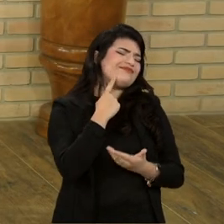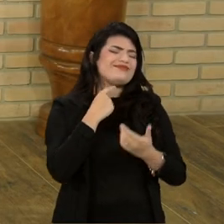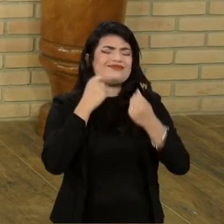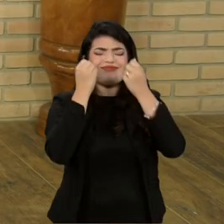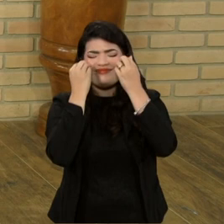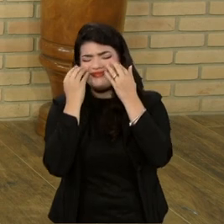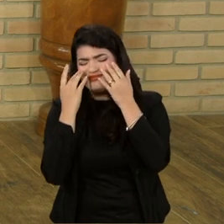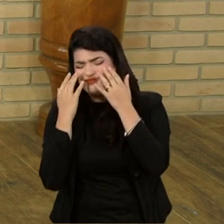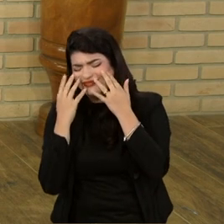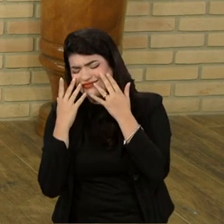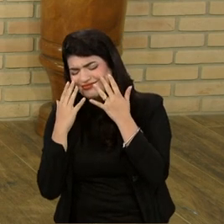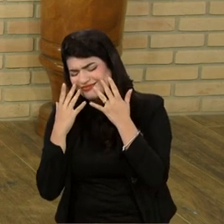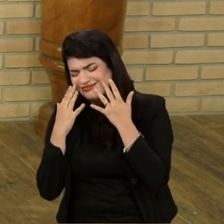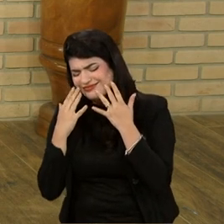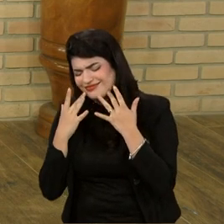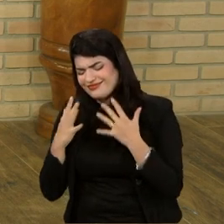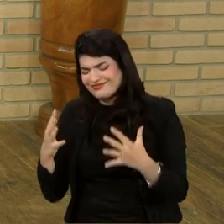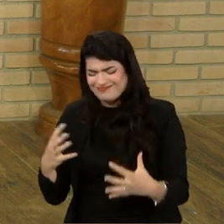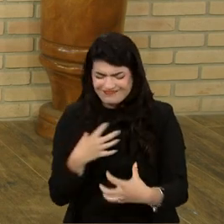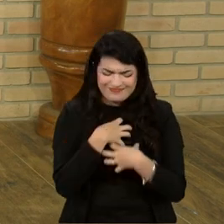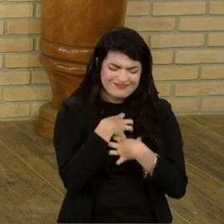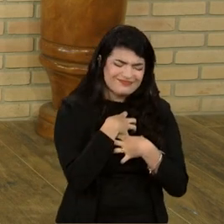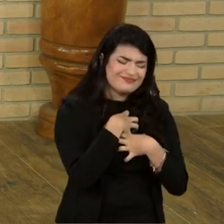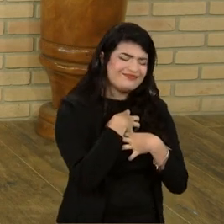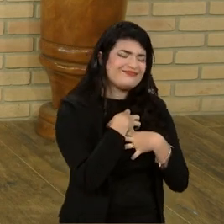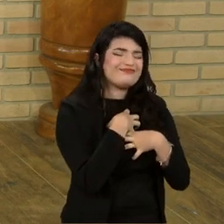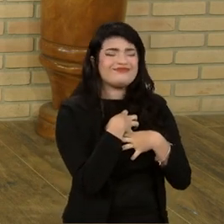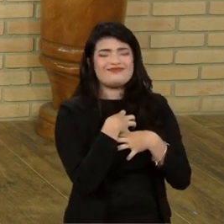Mas chorei, eu